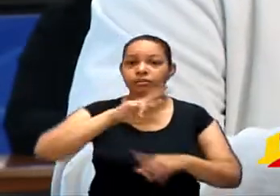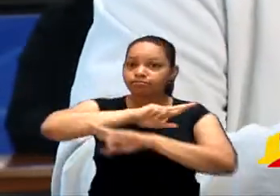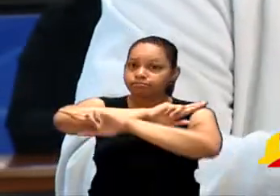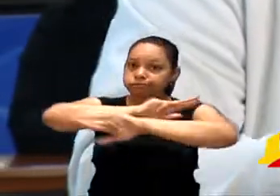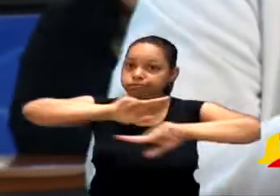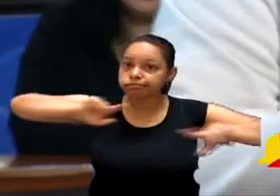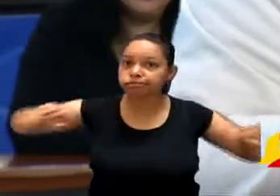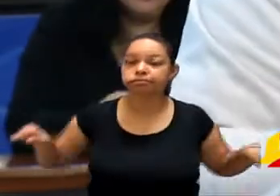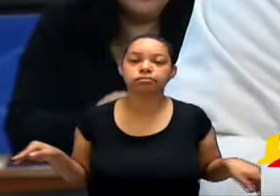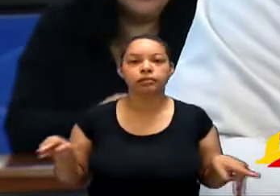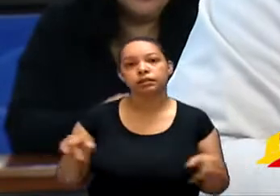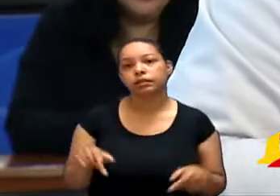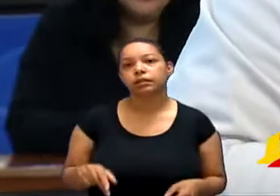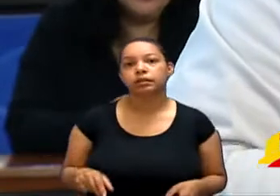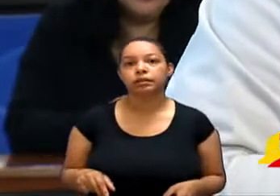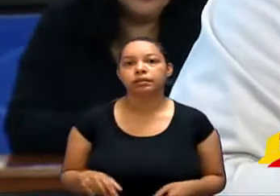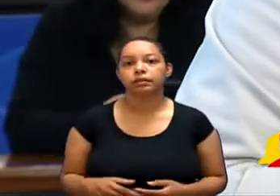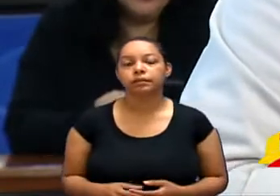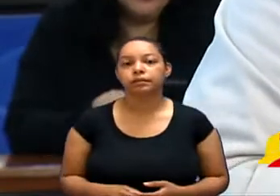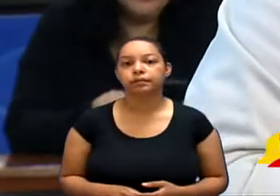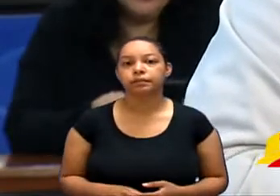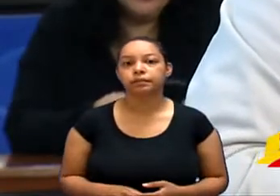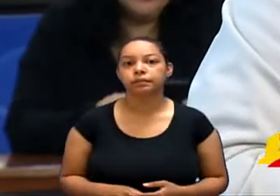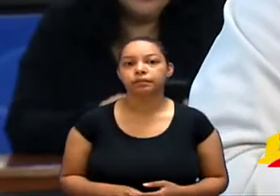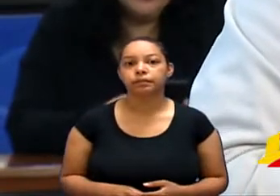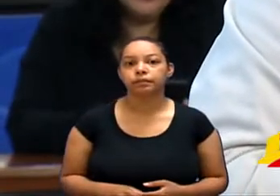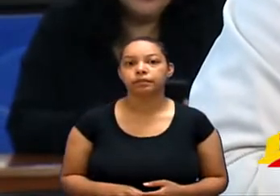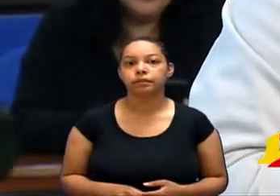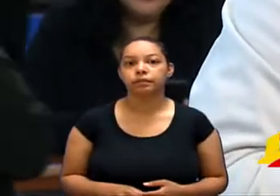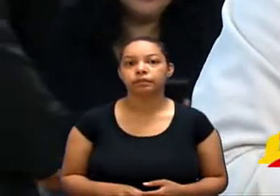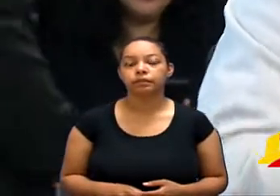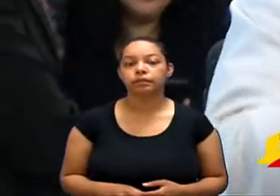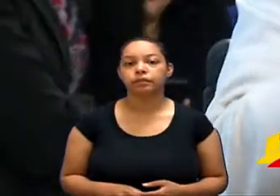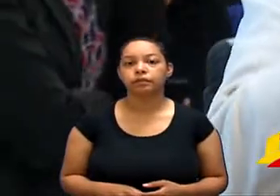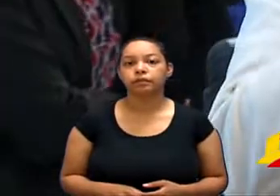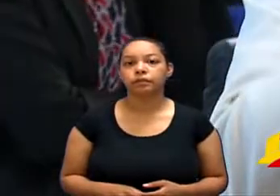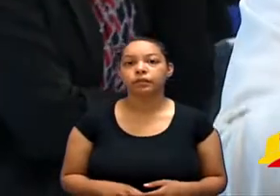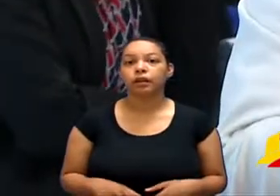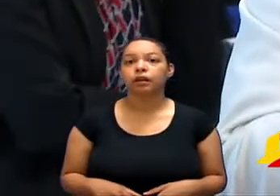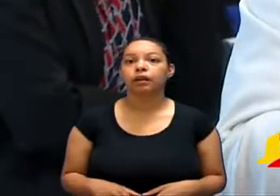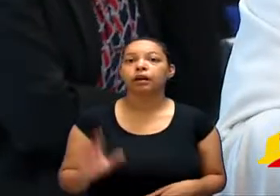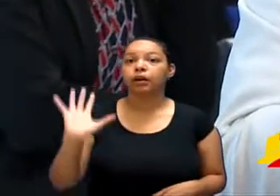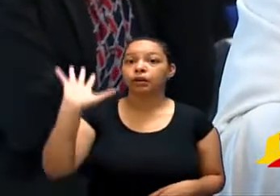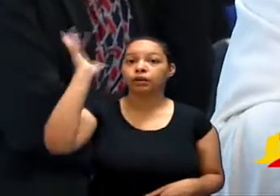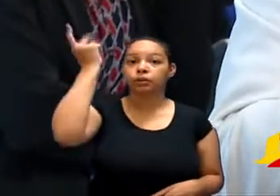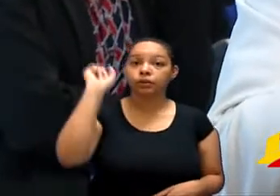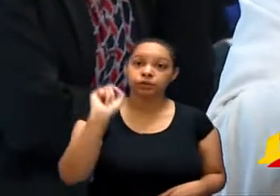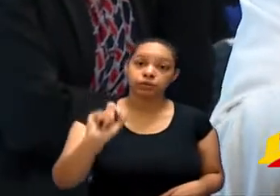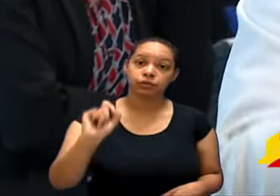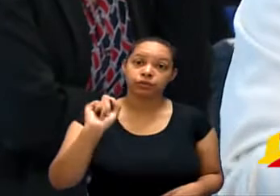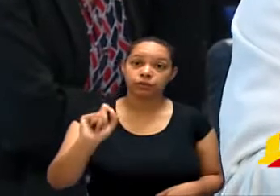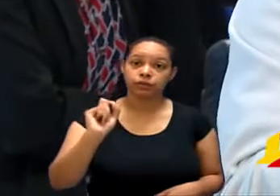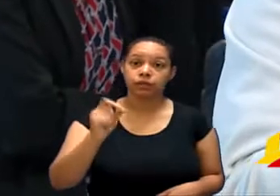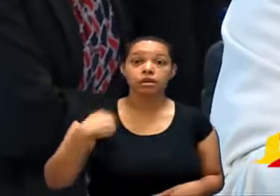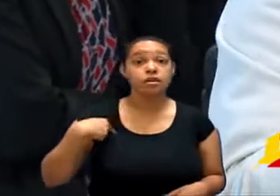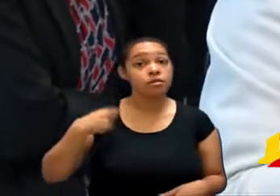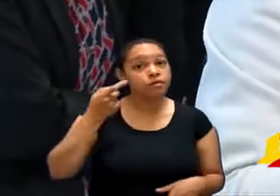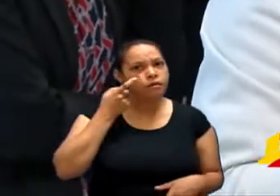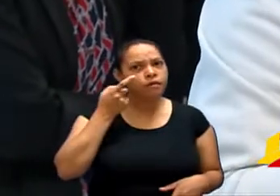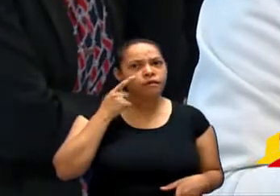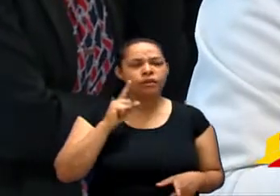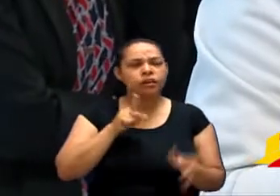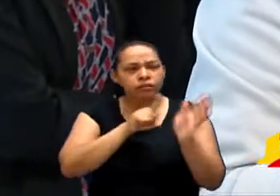isto Então o que acontece Dr Hélio e o que nós vamos continuar é investigando